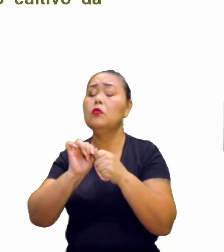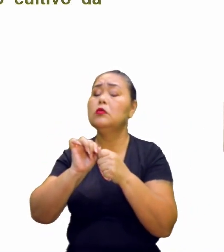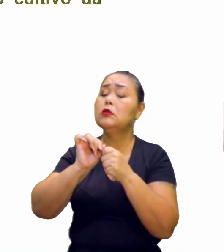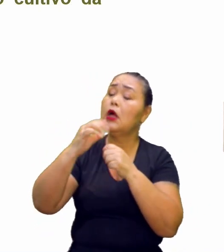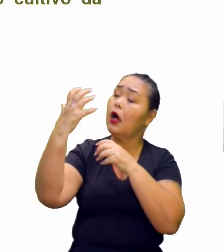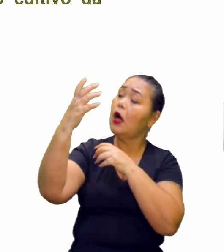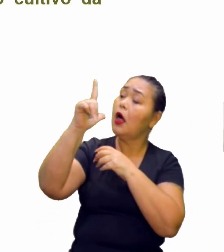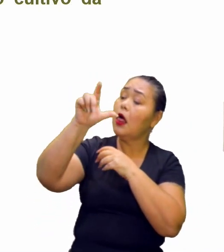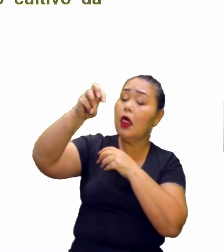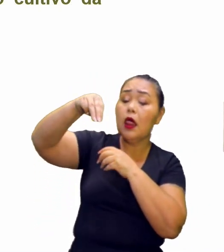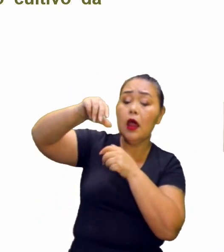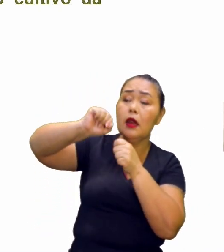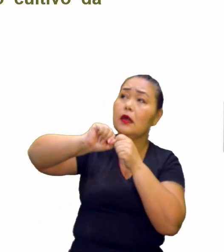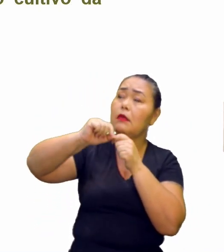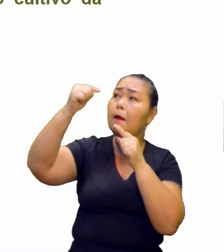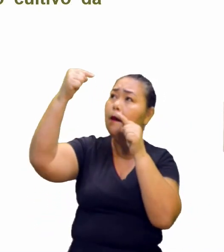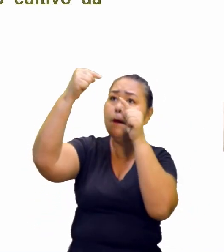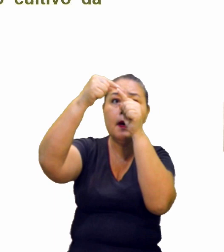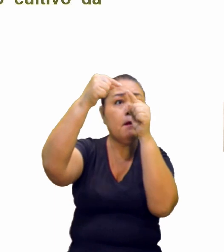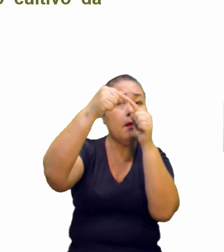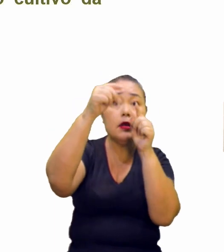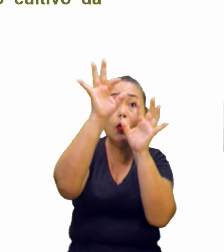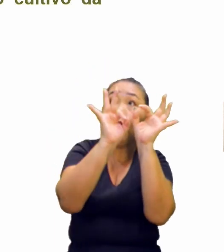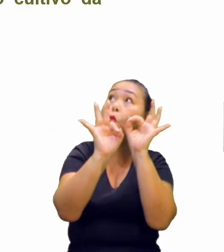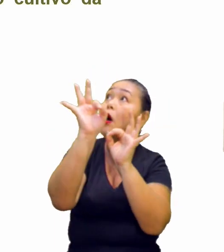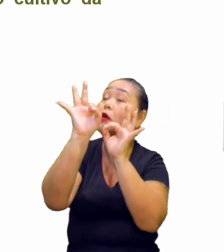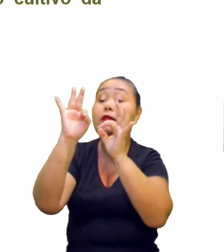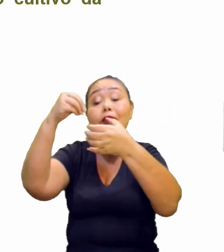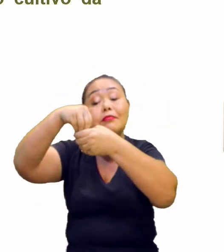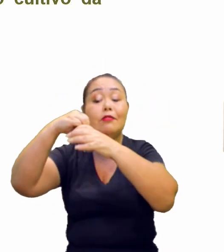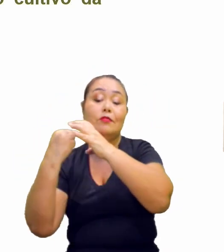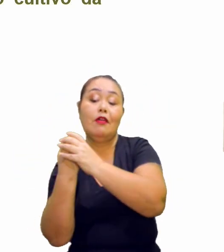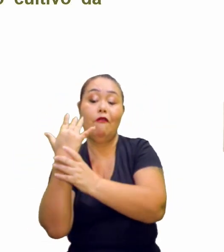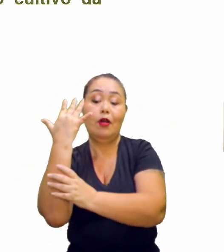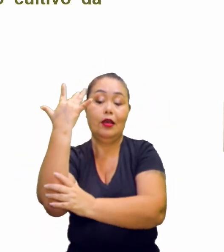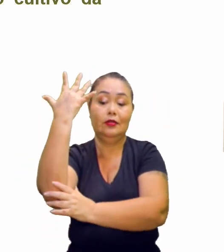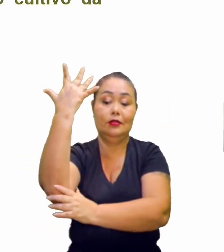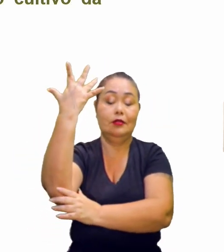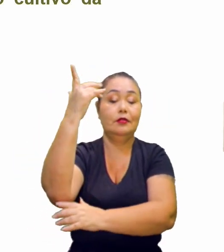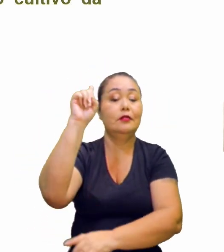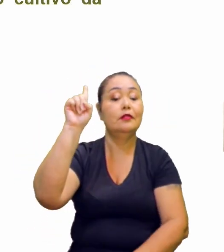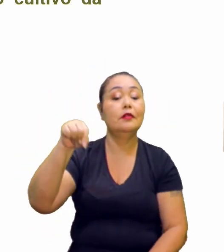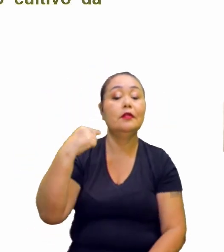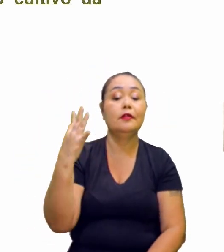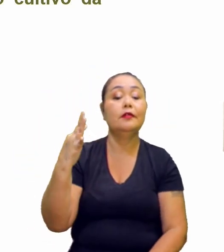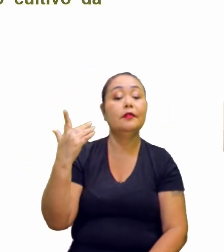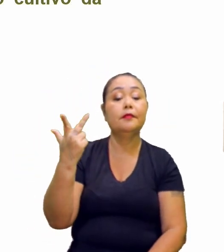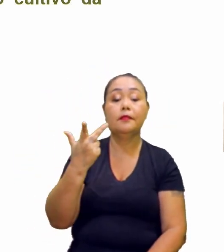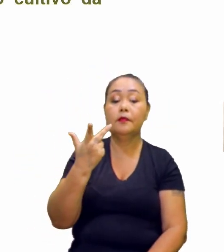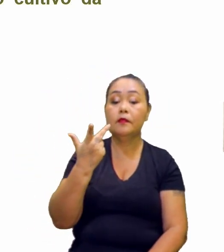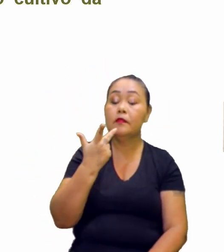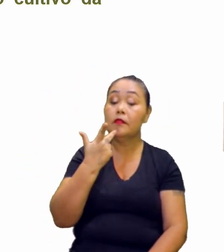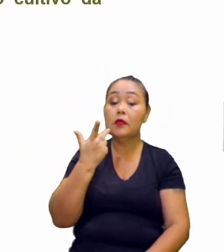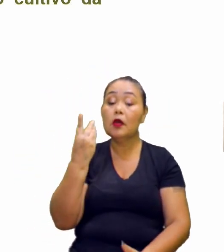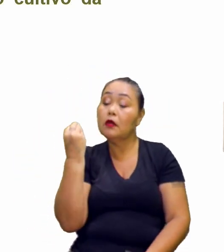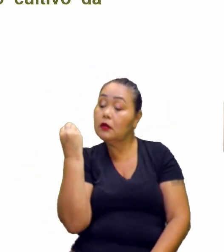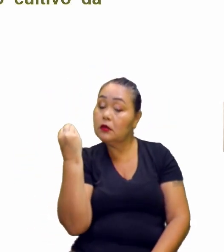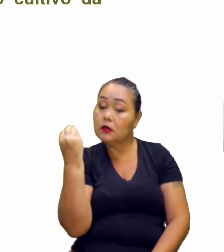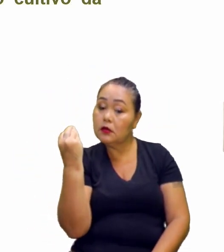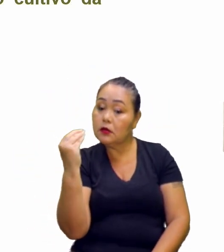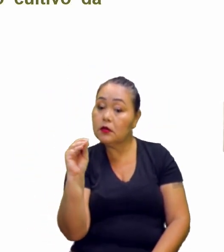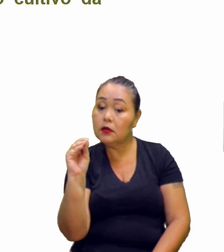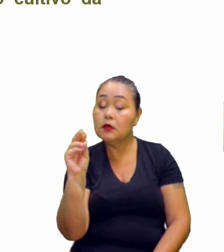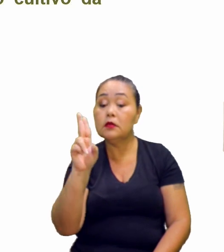e estabelecer ali uma organização, tá? Mas quando a gente fala que o homem ele está inserindo ou